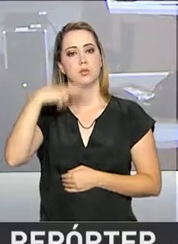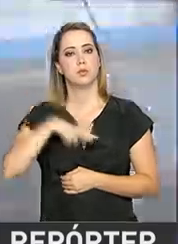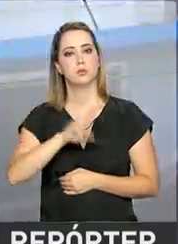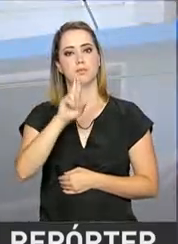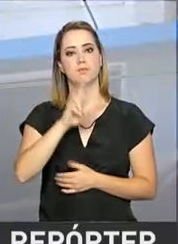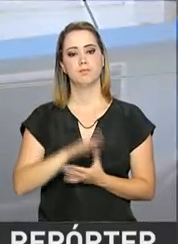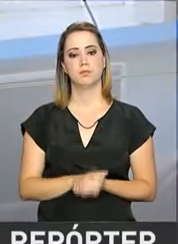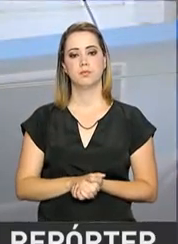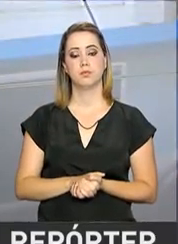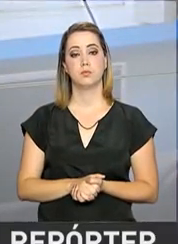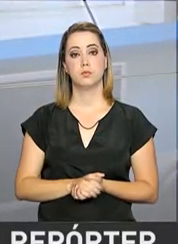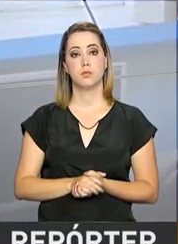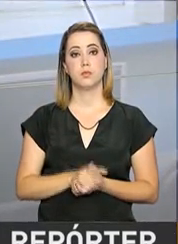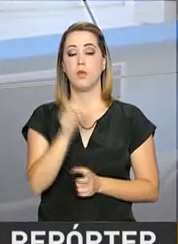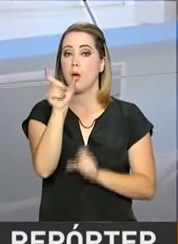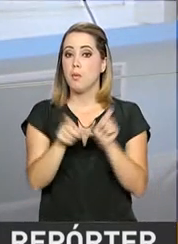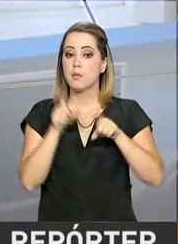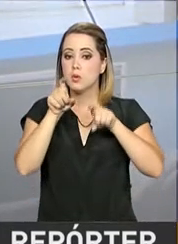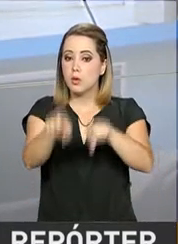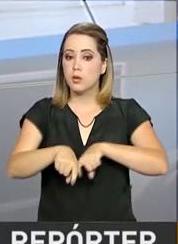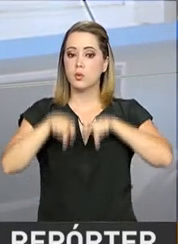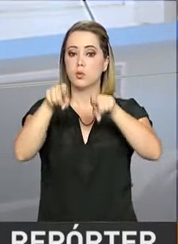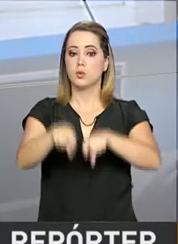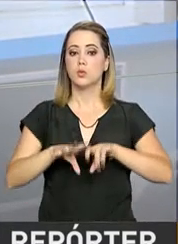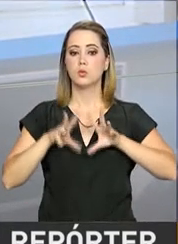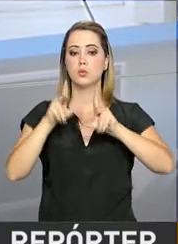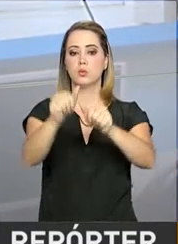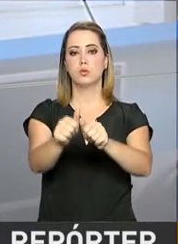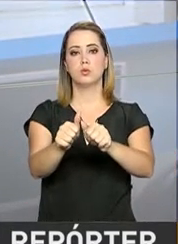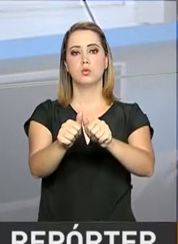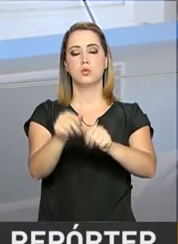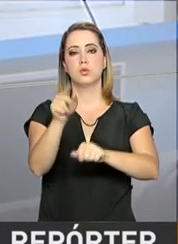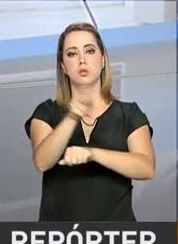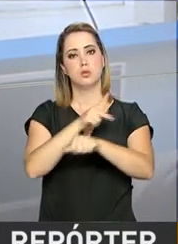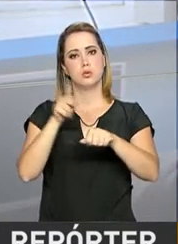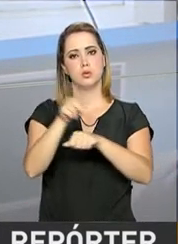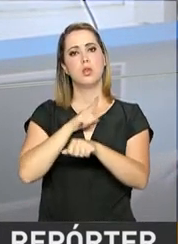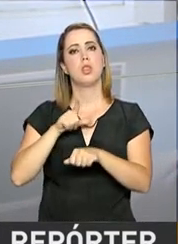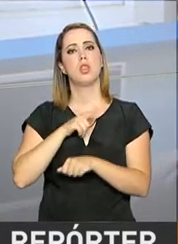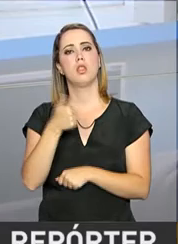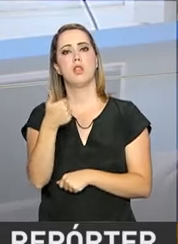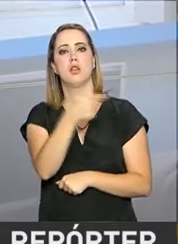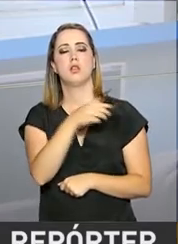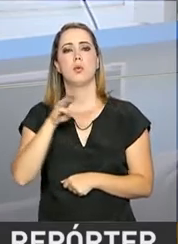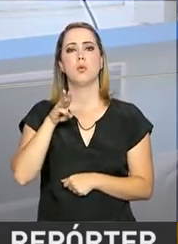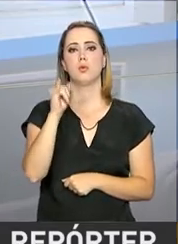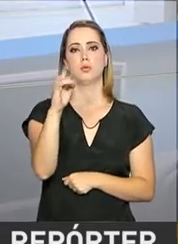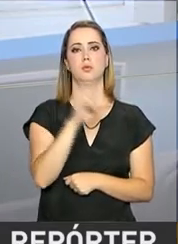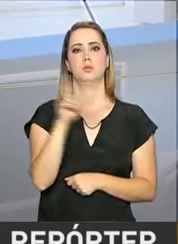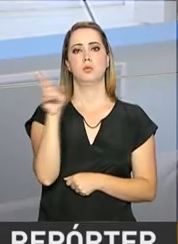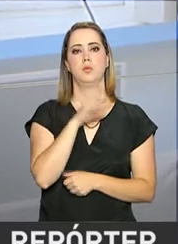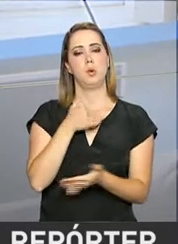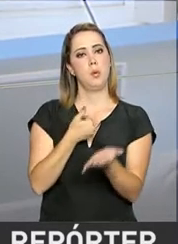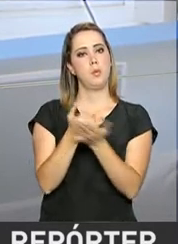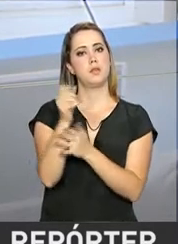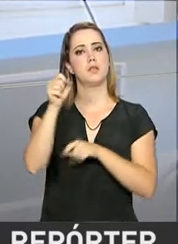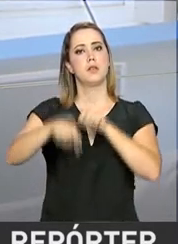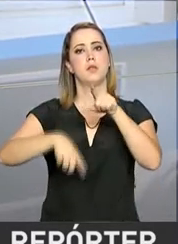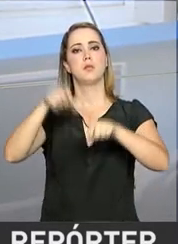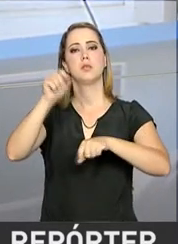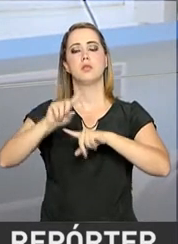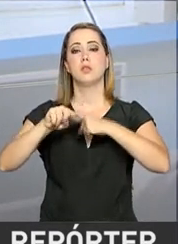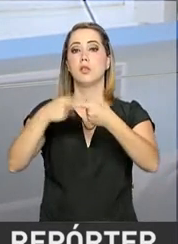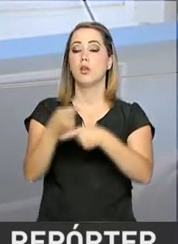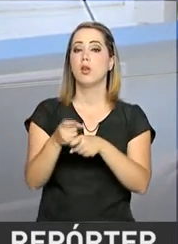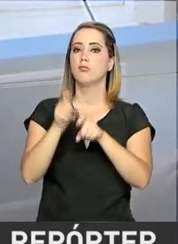NBR. Agricultores de todo o país terão 12 bilhões de reais para começar a plantar a próxima safra. O presidente Michel